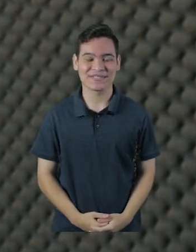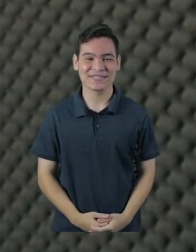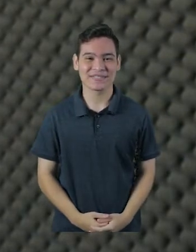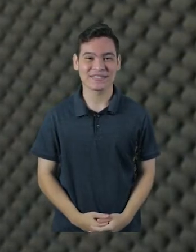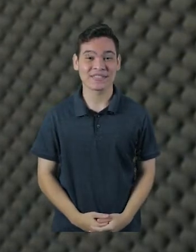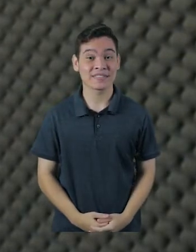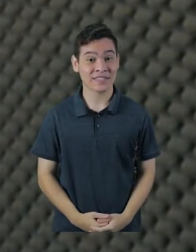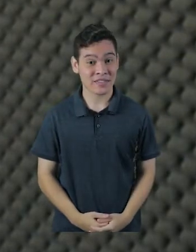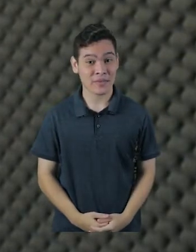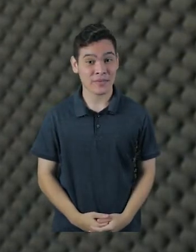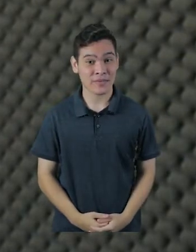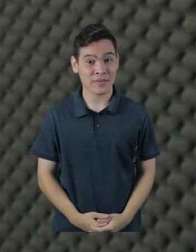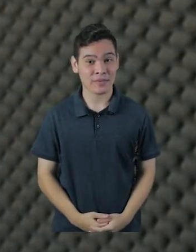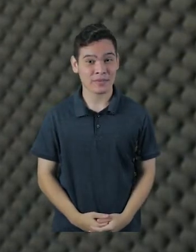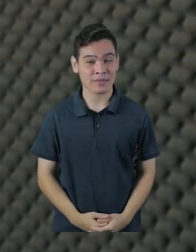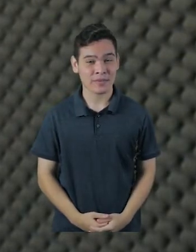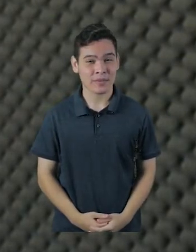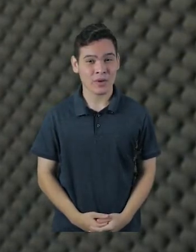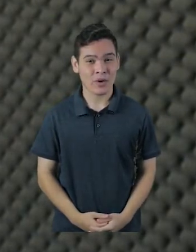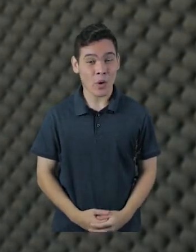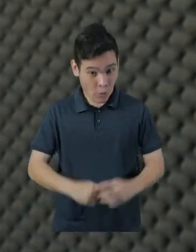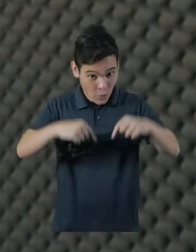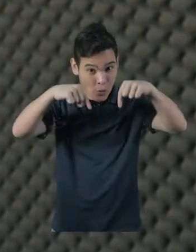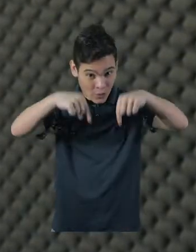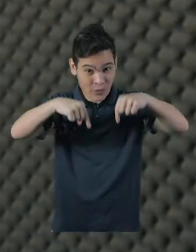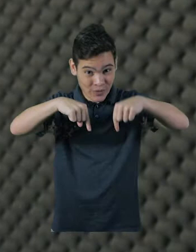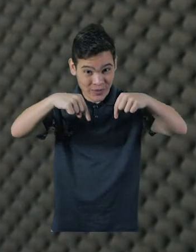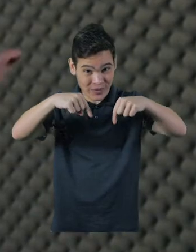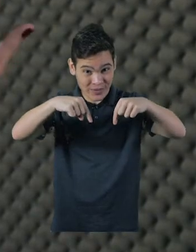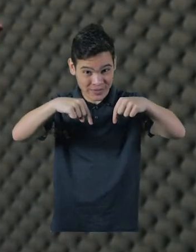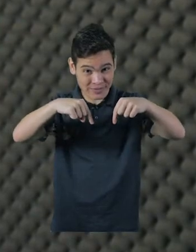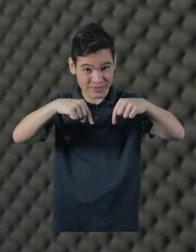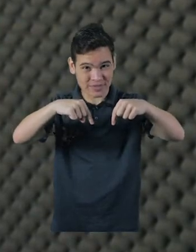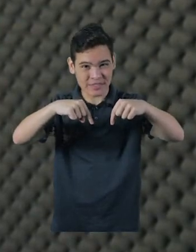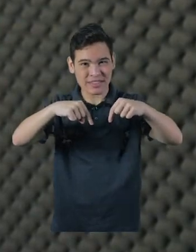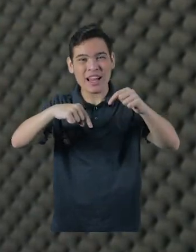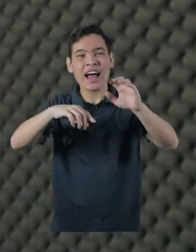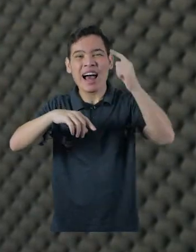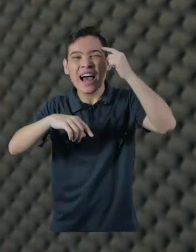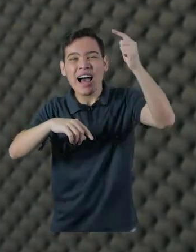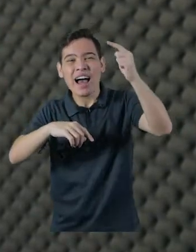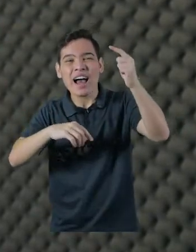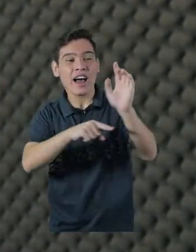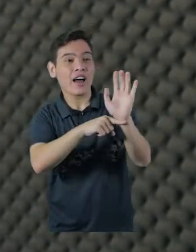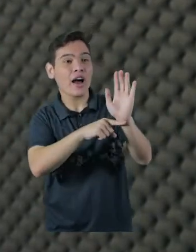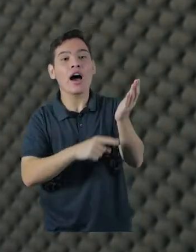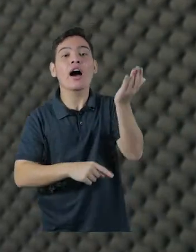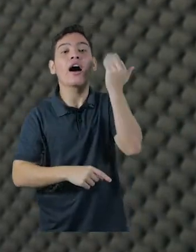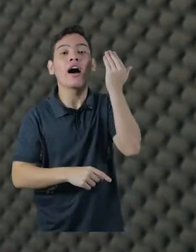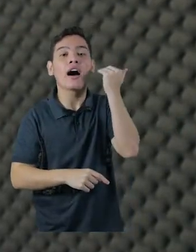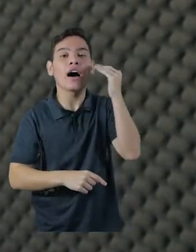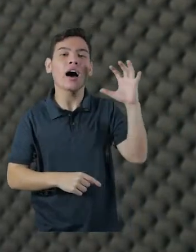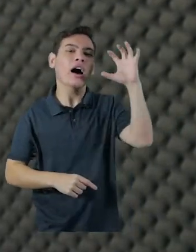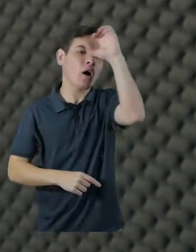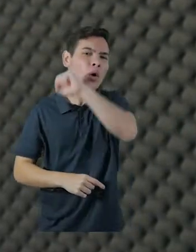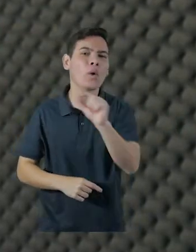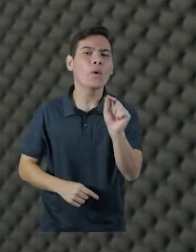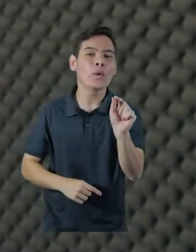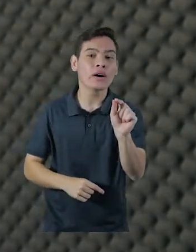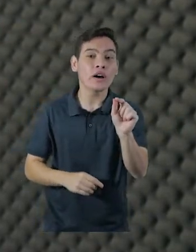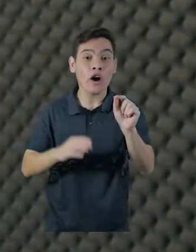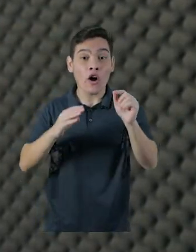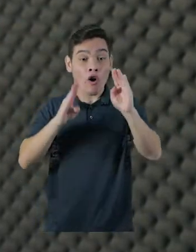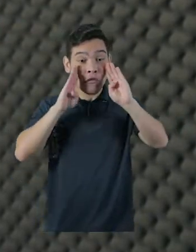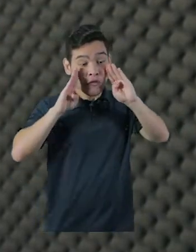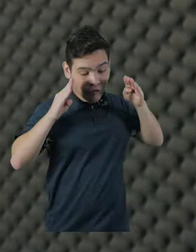sua casa. No episódio anterior, aprendemos a focar em várias